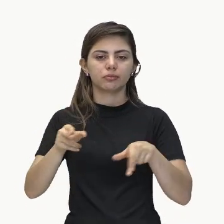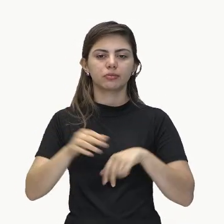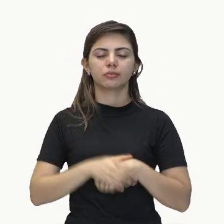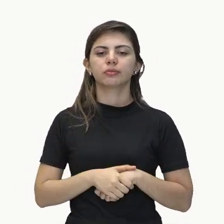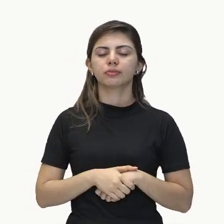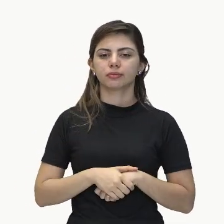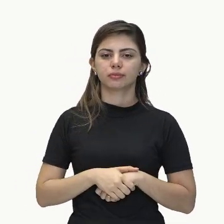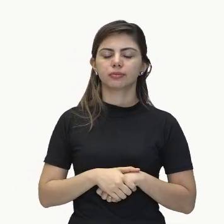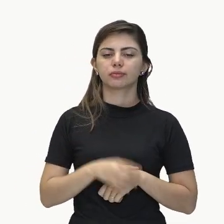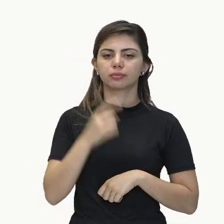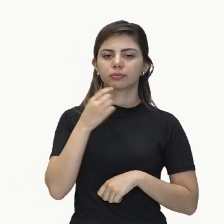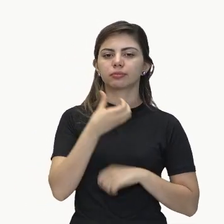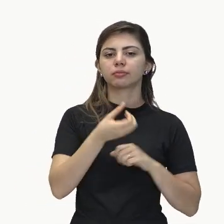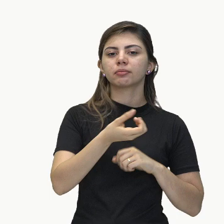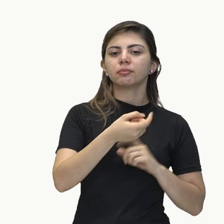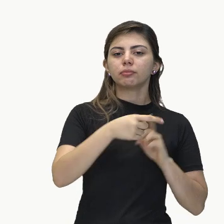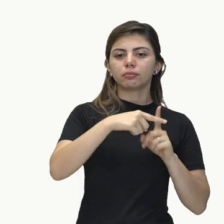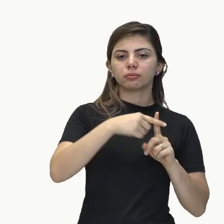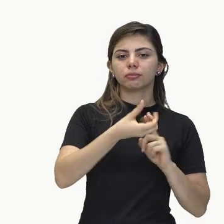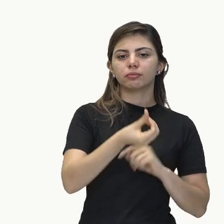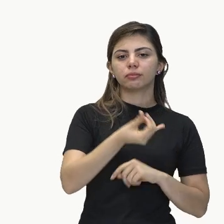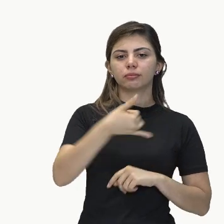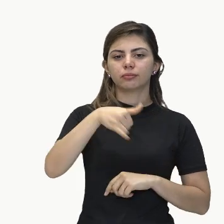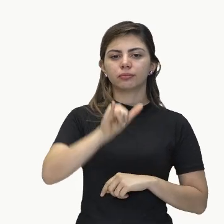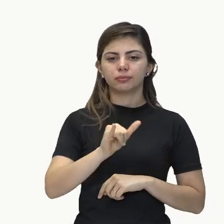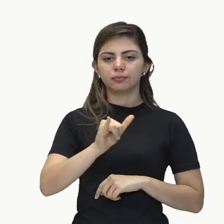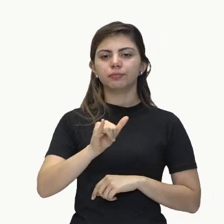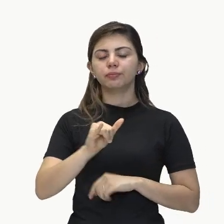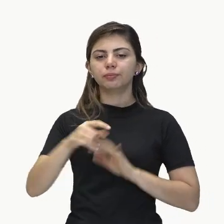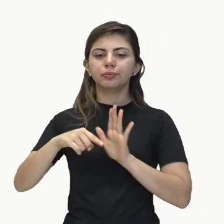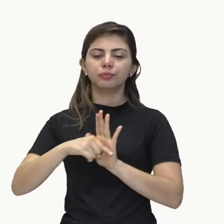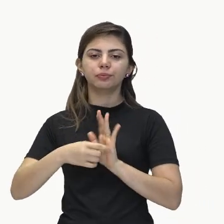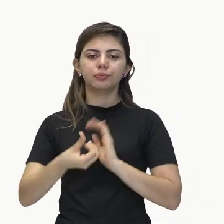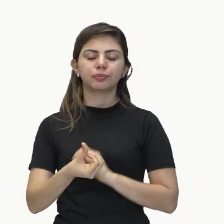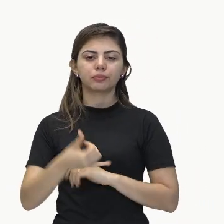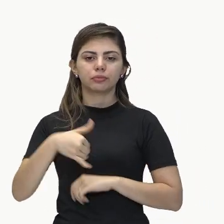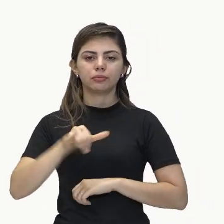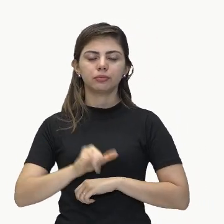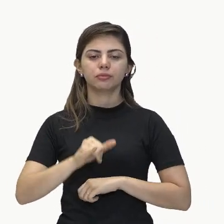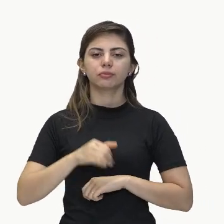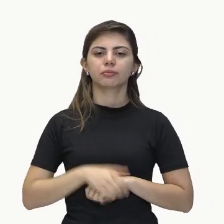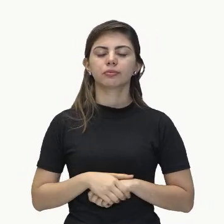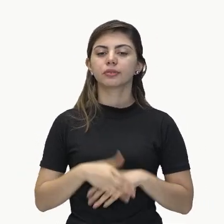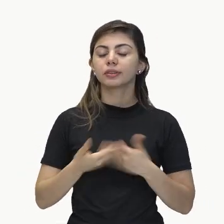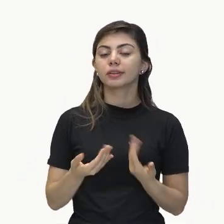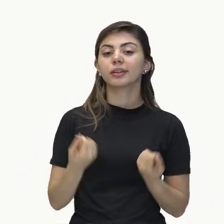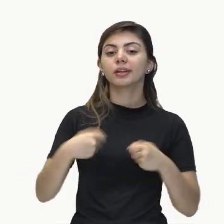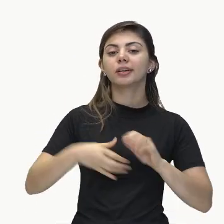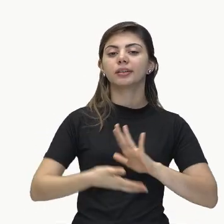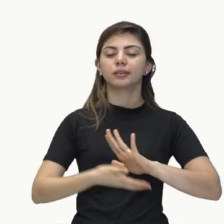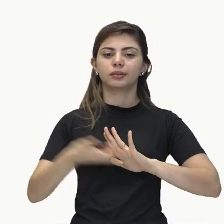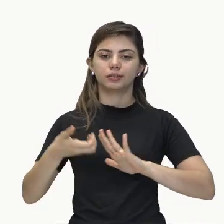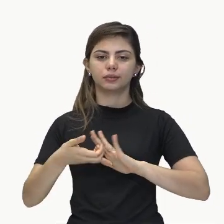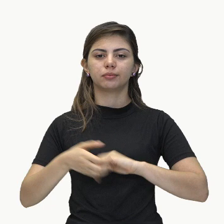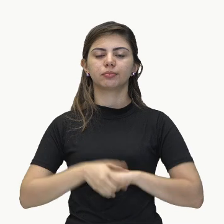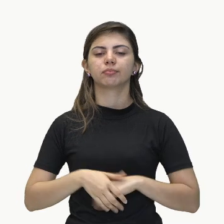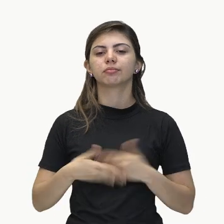6y em cima e 6y embaixo. Um é positivo e o outro é negativo. Então, eu posso